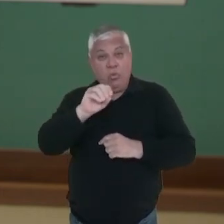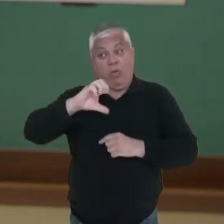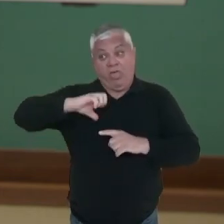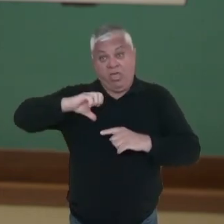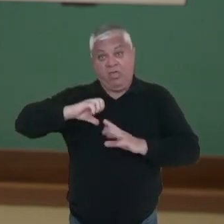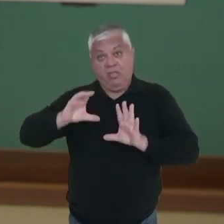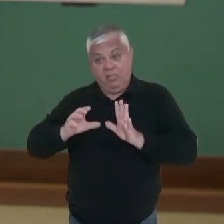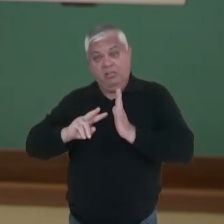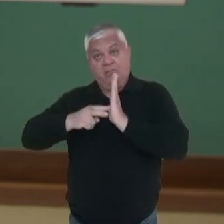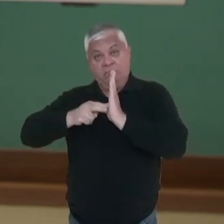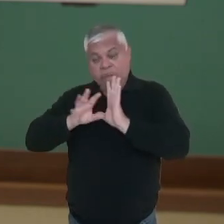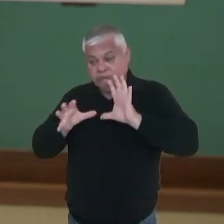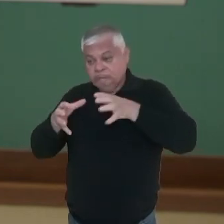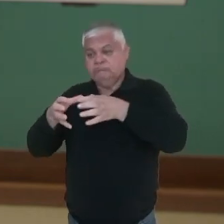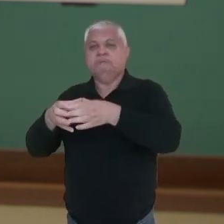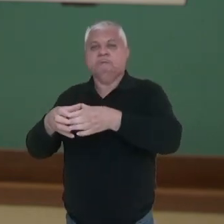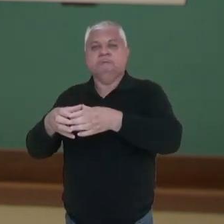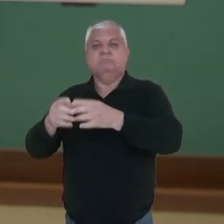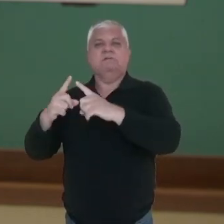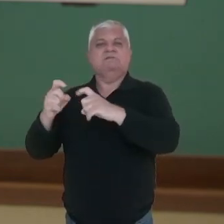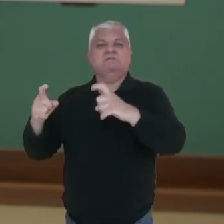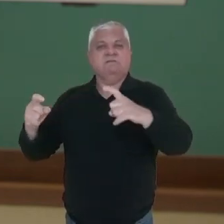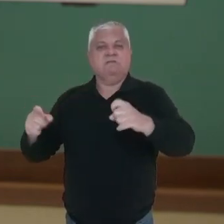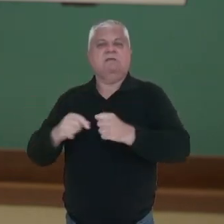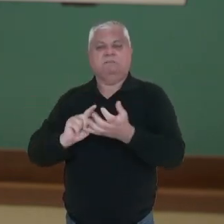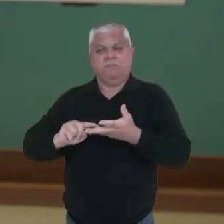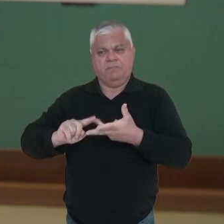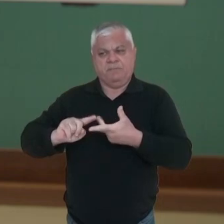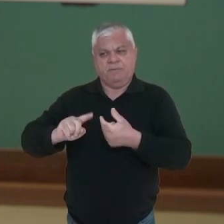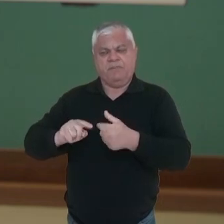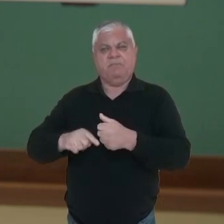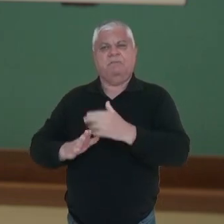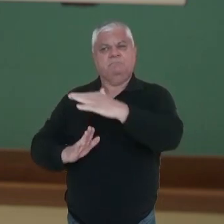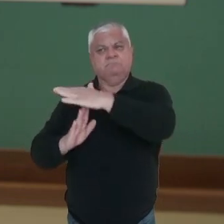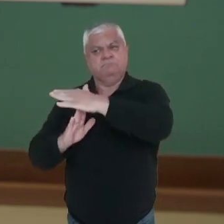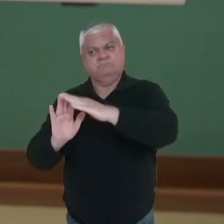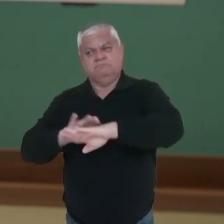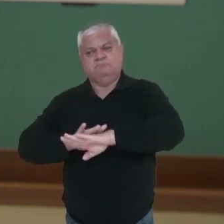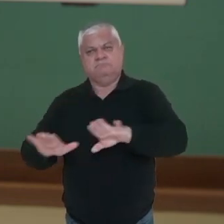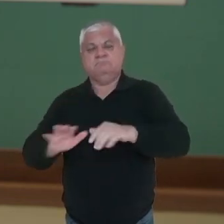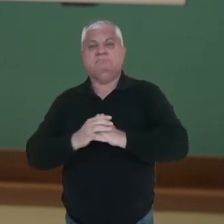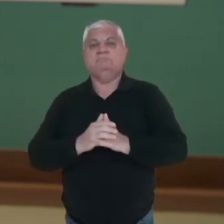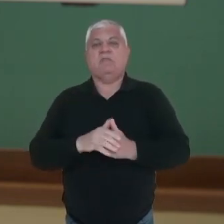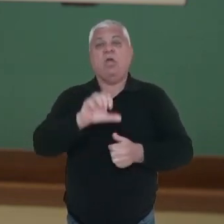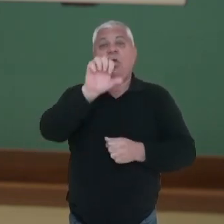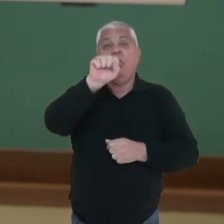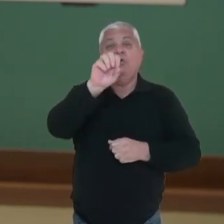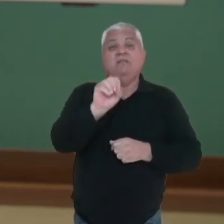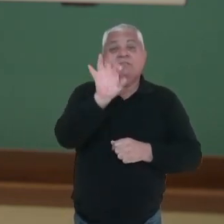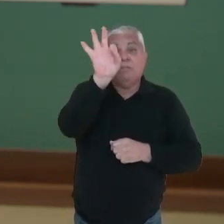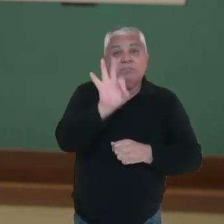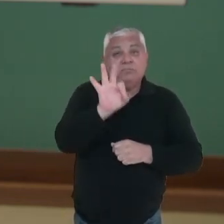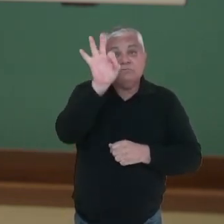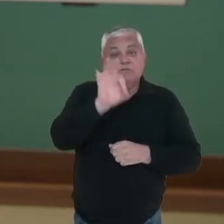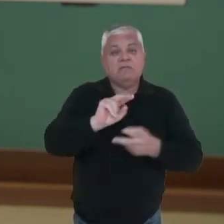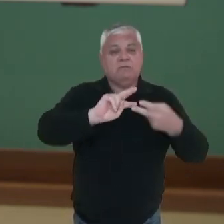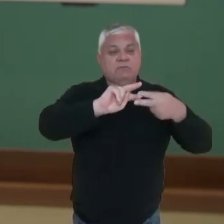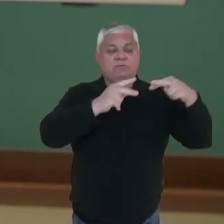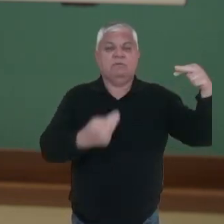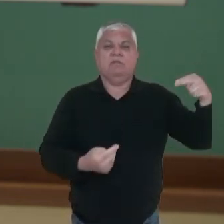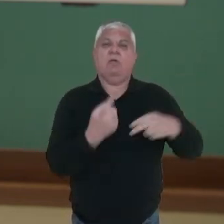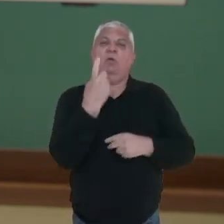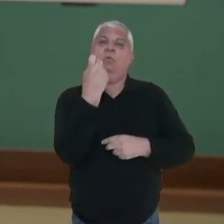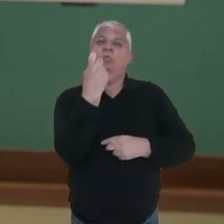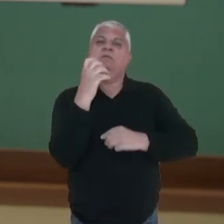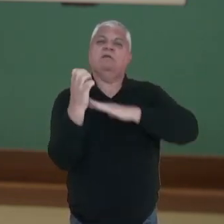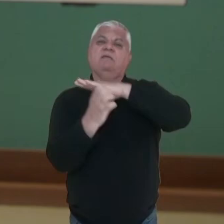de animais. Então, a bioética diz muito disso. E o interessante é que 80% dos transgênicos são oriundos de uma única